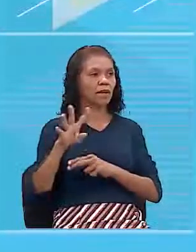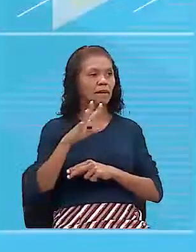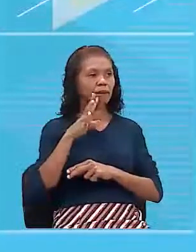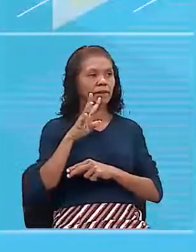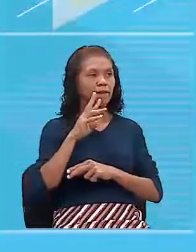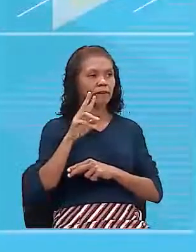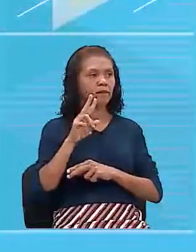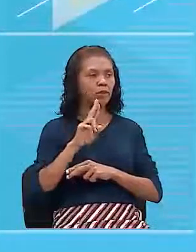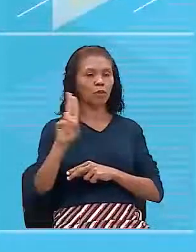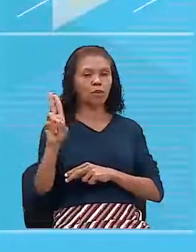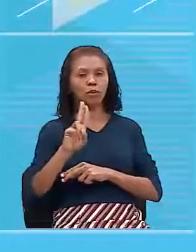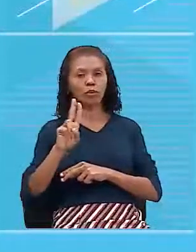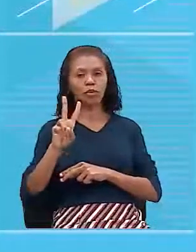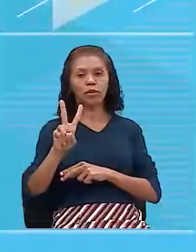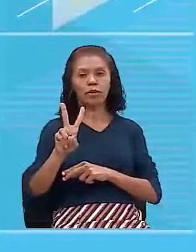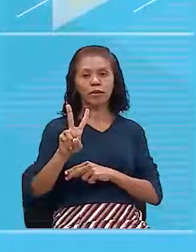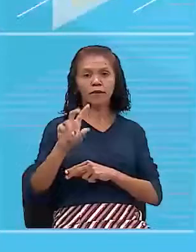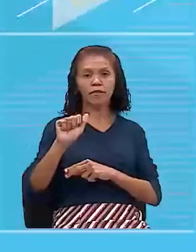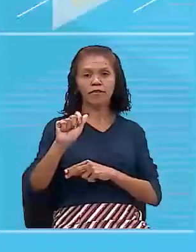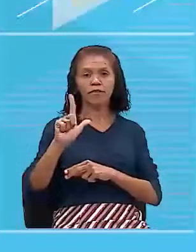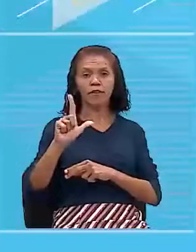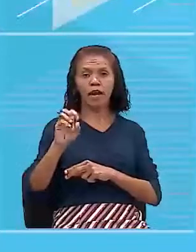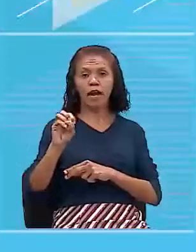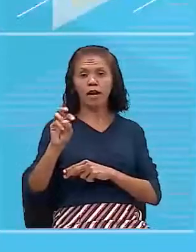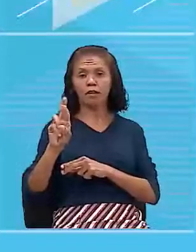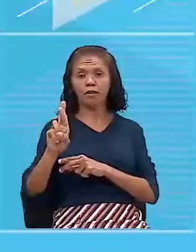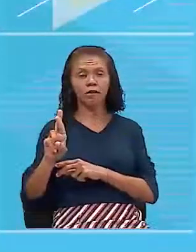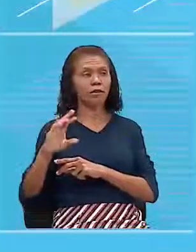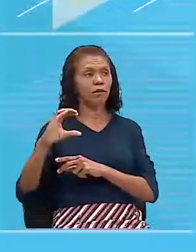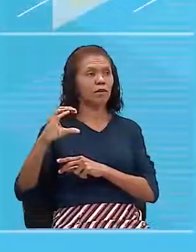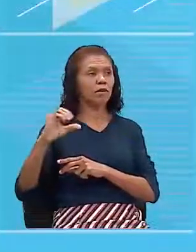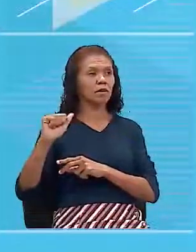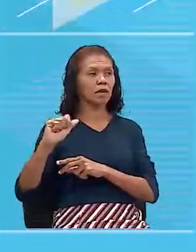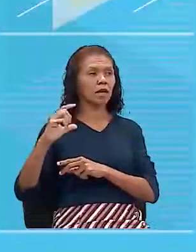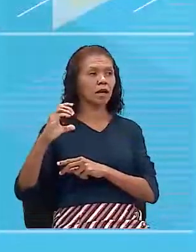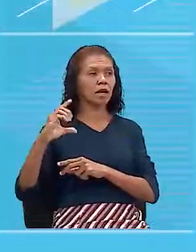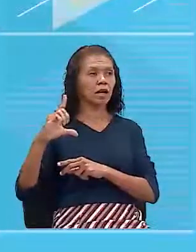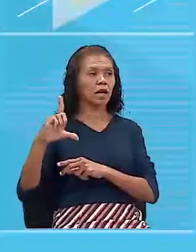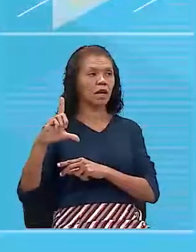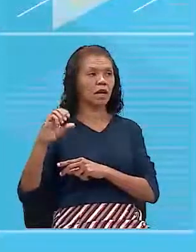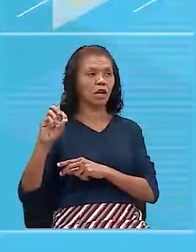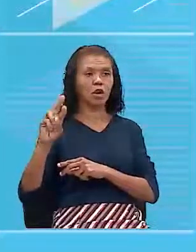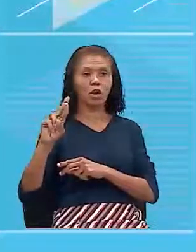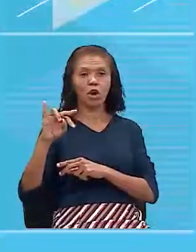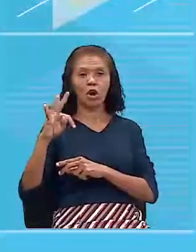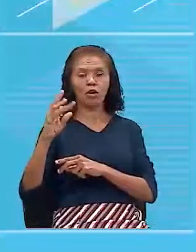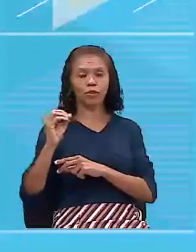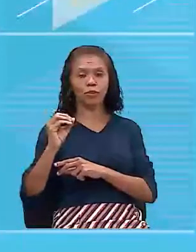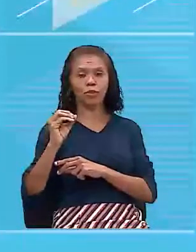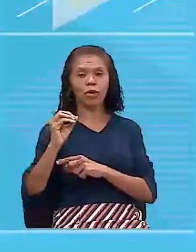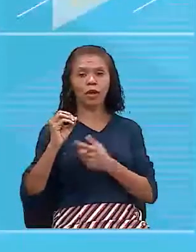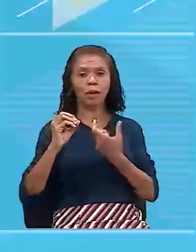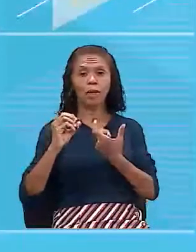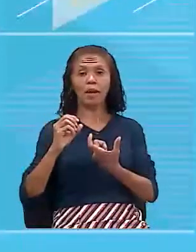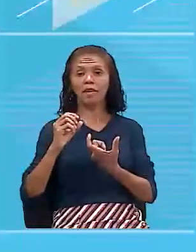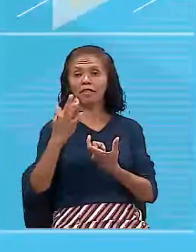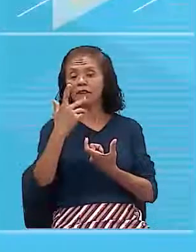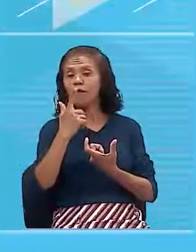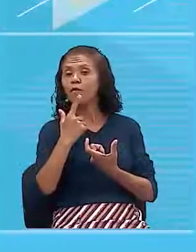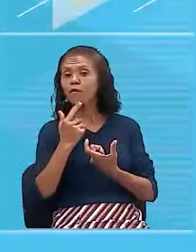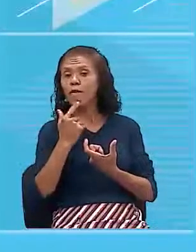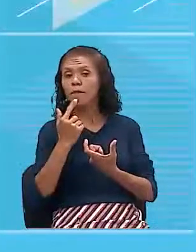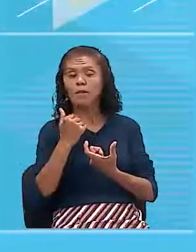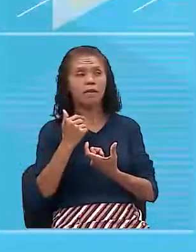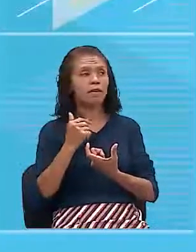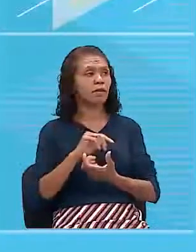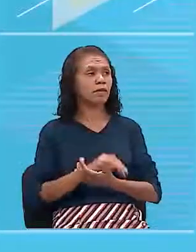um resumo para o tema energia e os alimentos tá aqui nesse quadro Amarelo portanto copiem